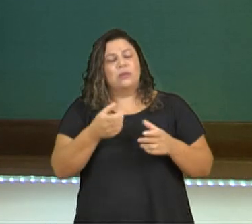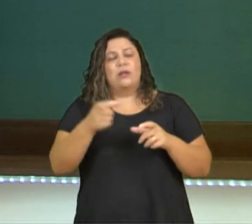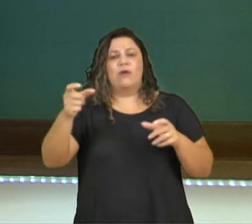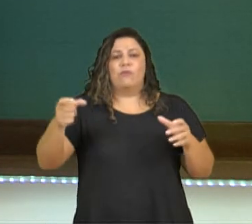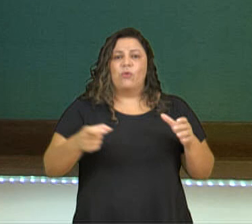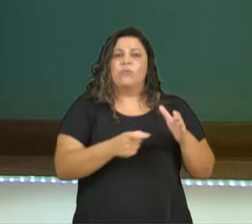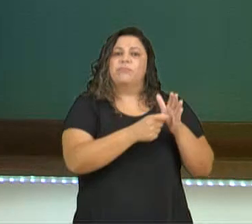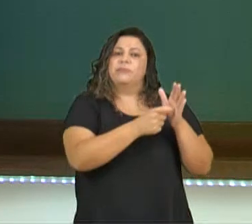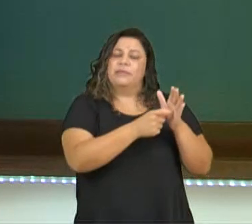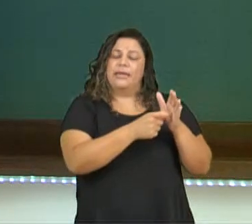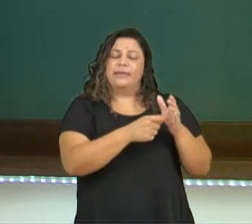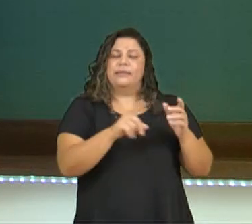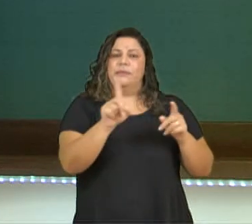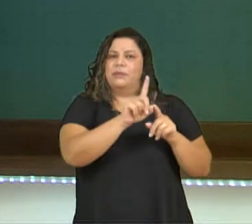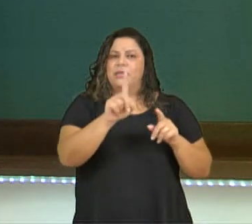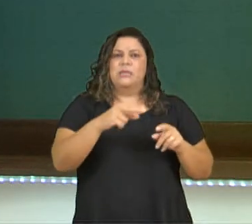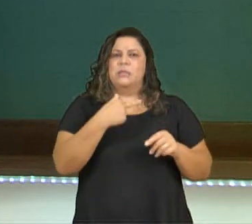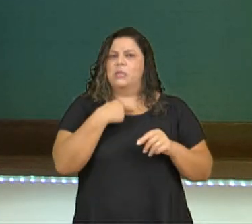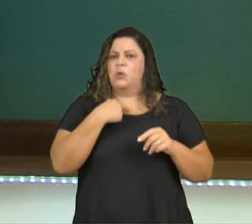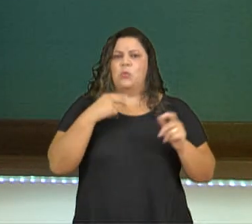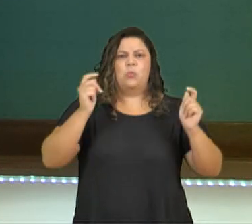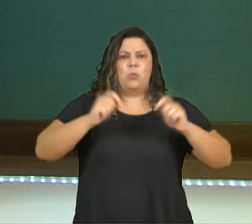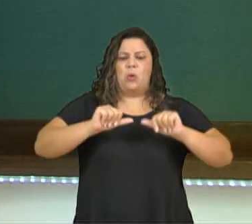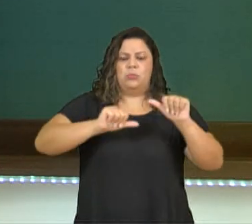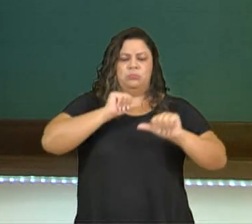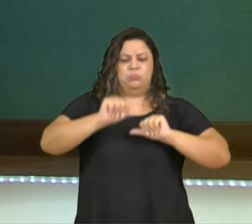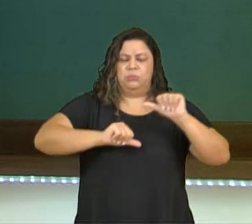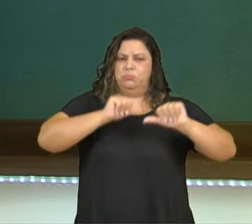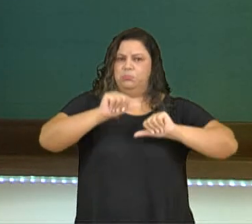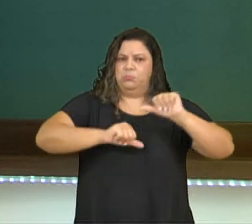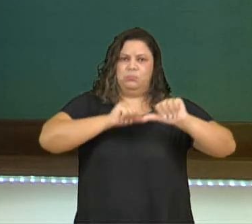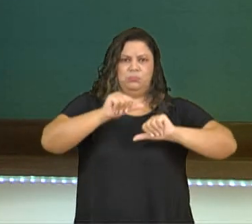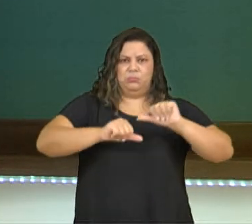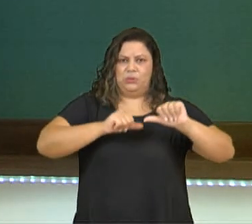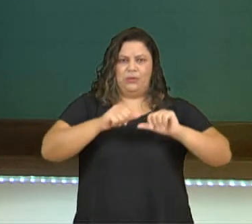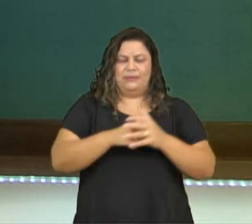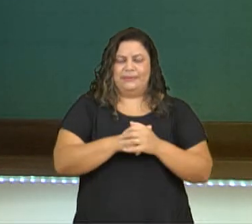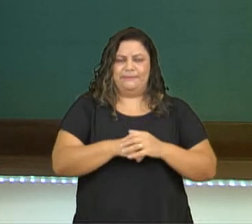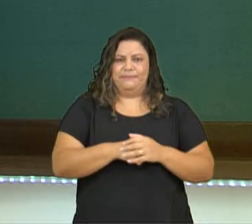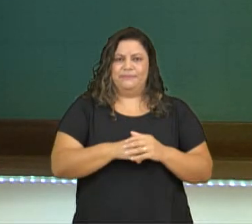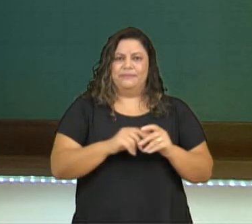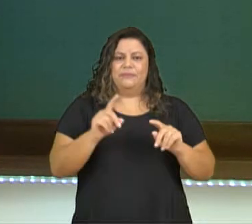internas, para que você não possa realizar toda a troca dele, não possa